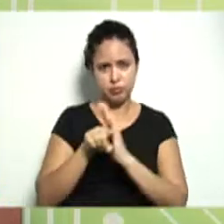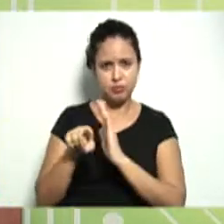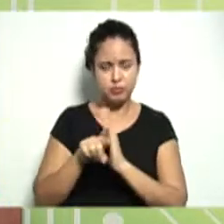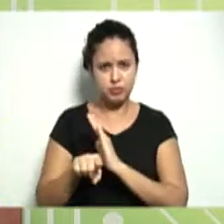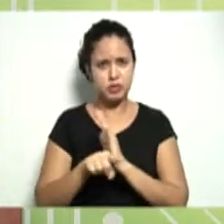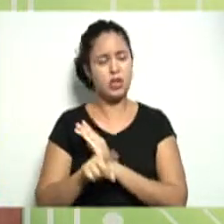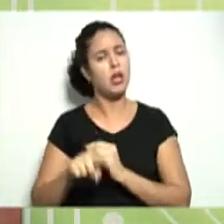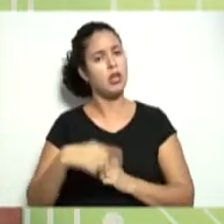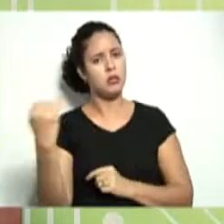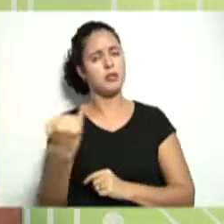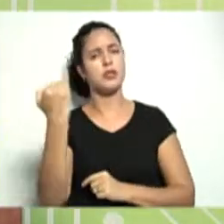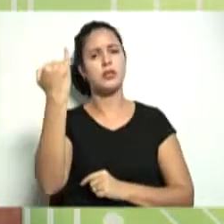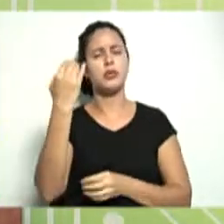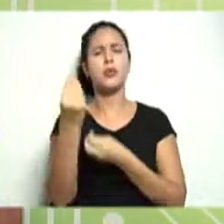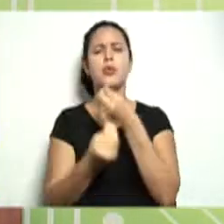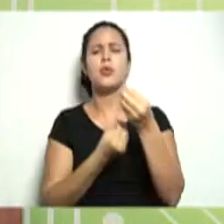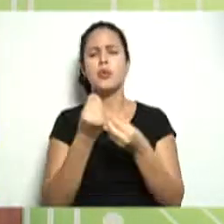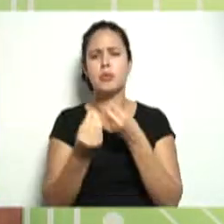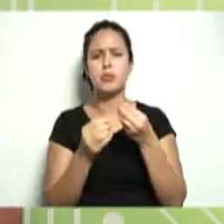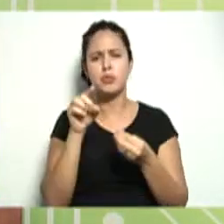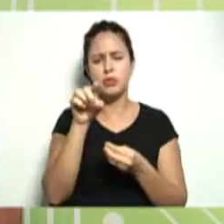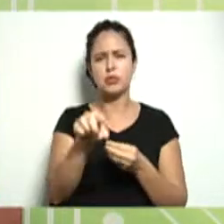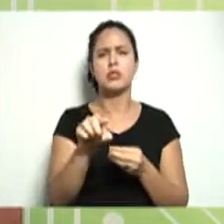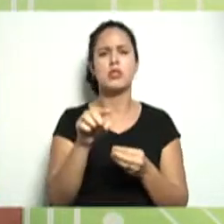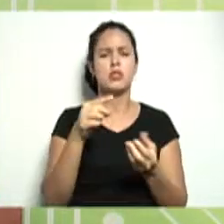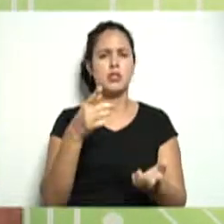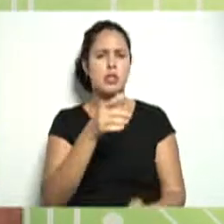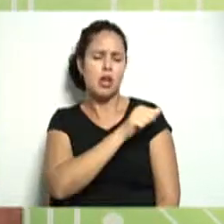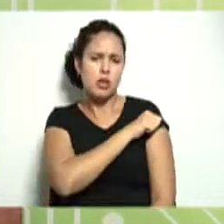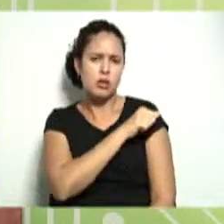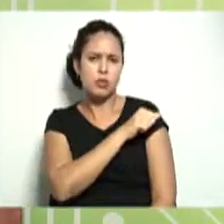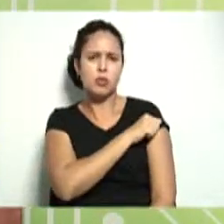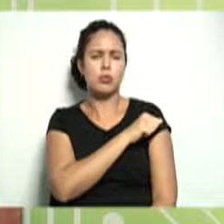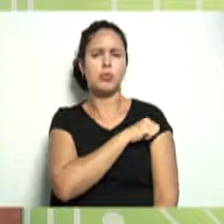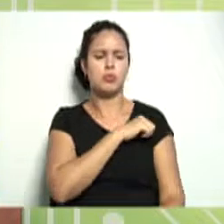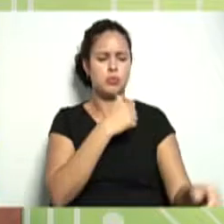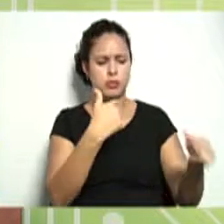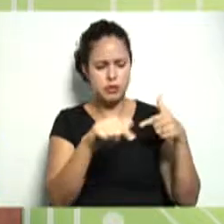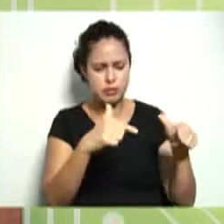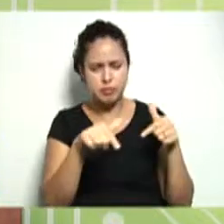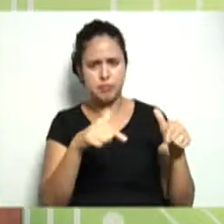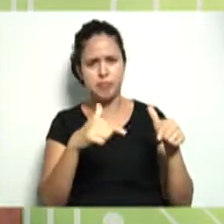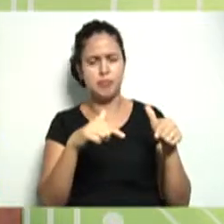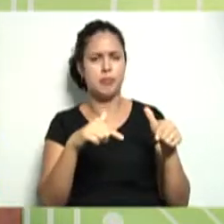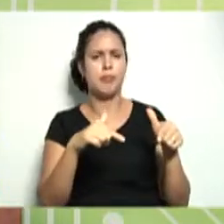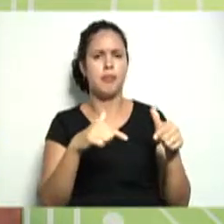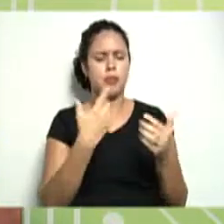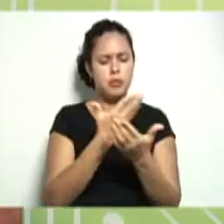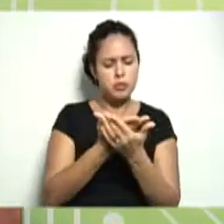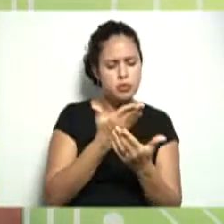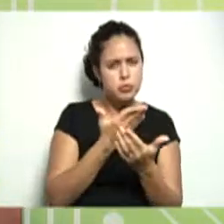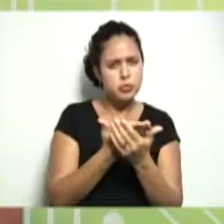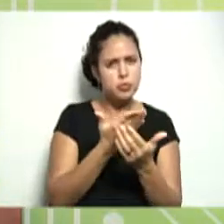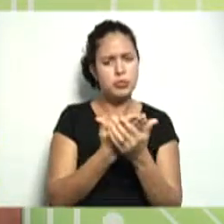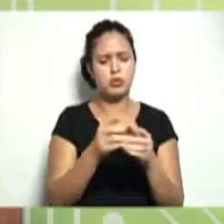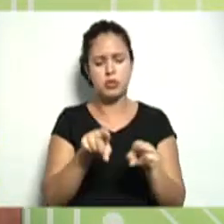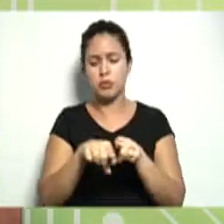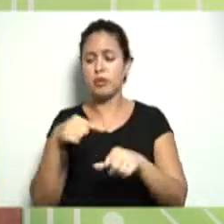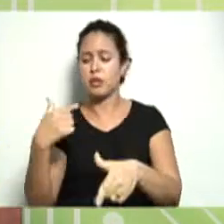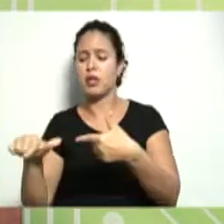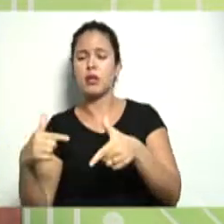interessantes. Como que você, se você é um aluno trabalhador, né, um aluno que estuda ao mesmo tempo